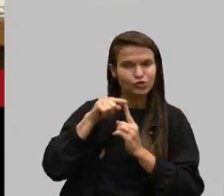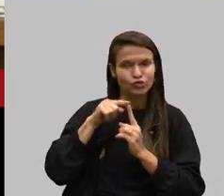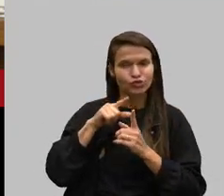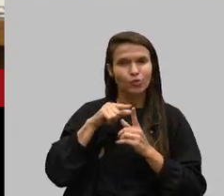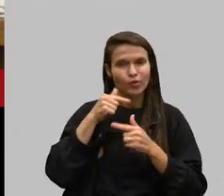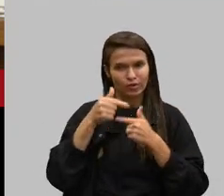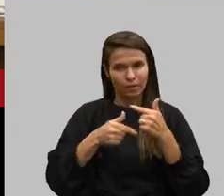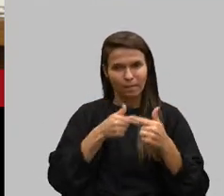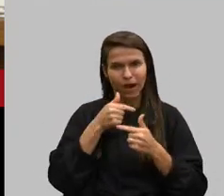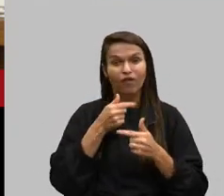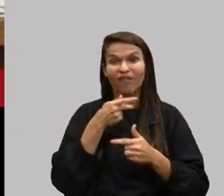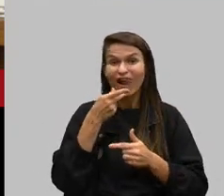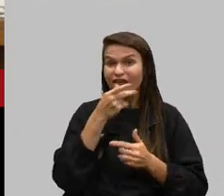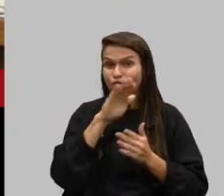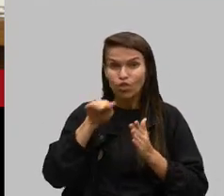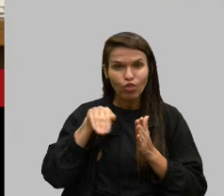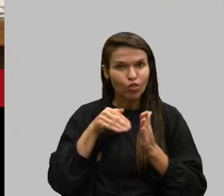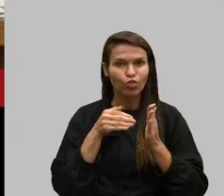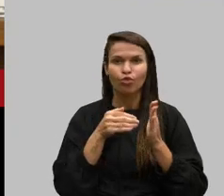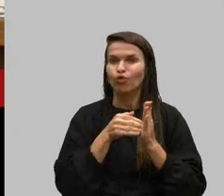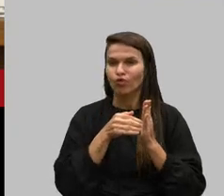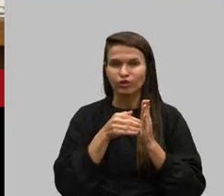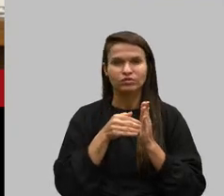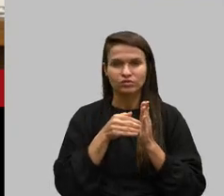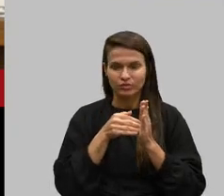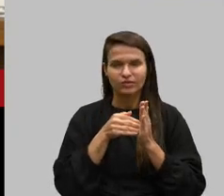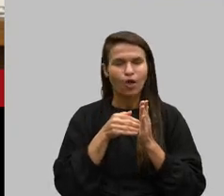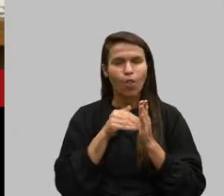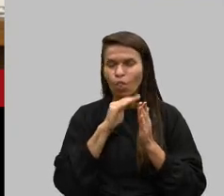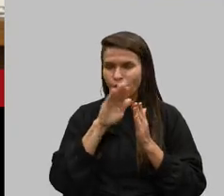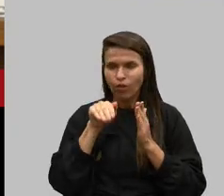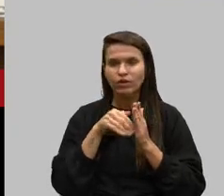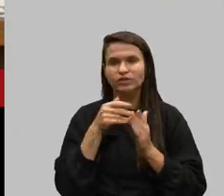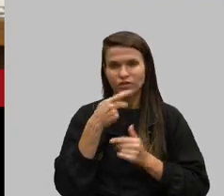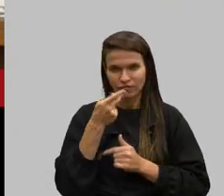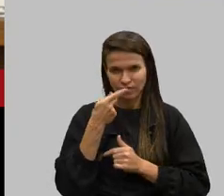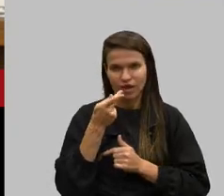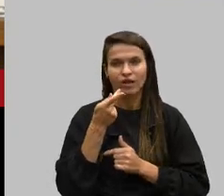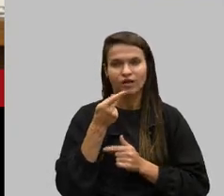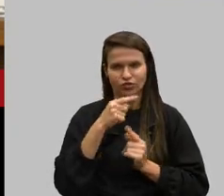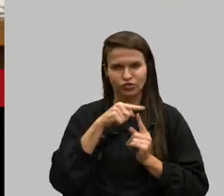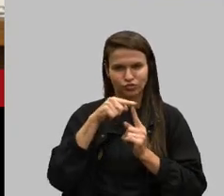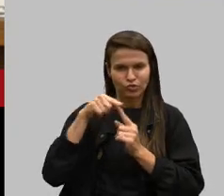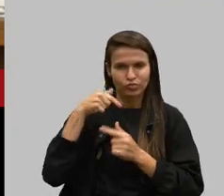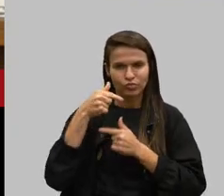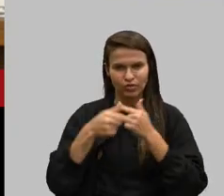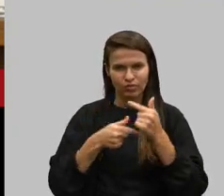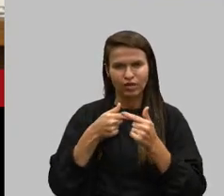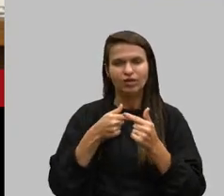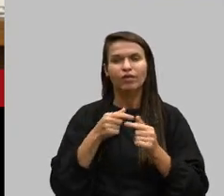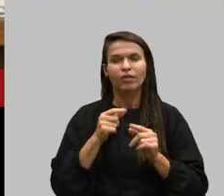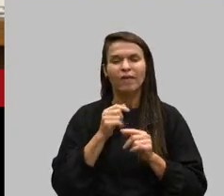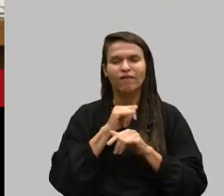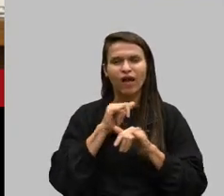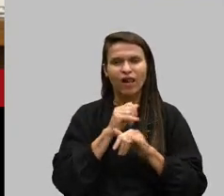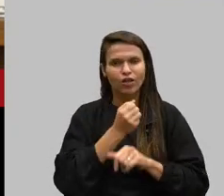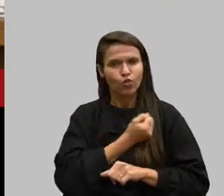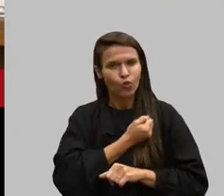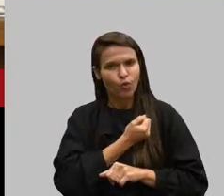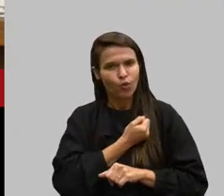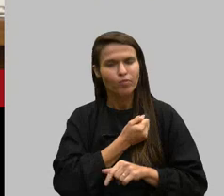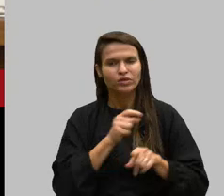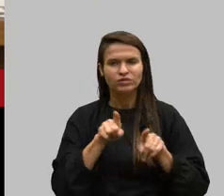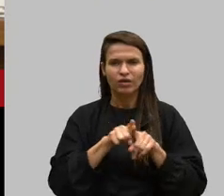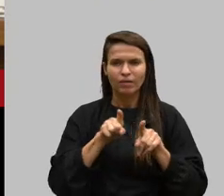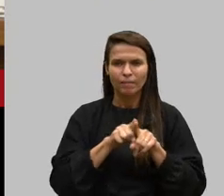deixei de citar nenhuma das atribuições legais do meu cargo citei números citei retornos práticos